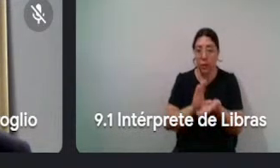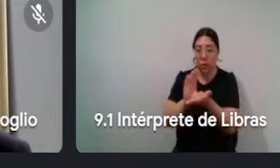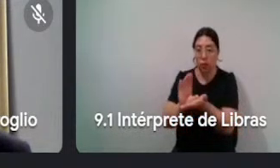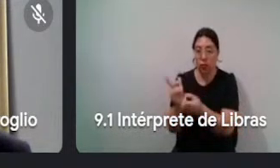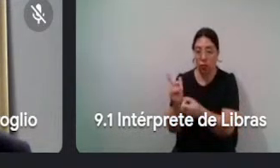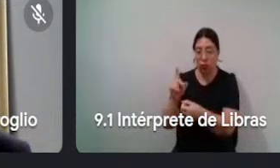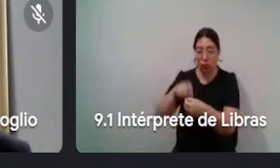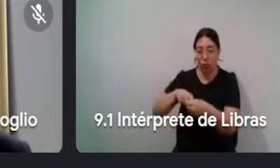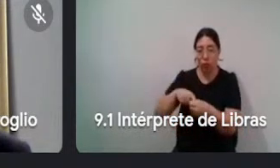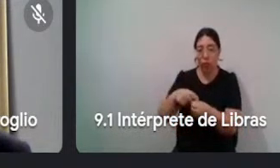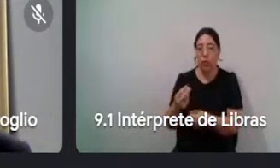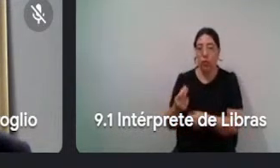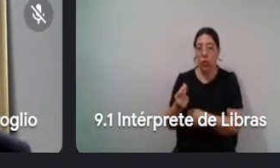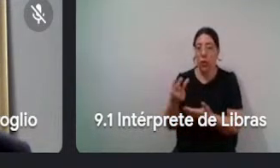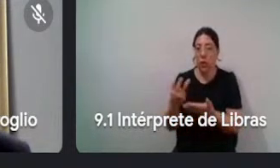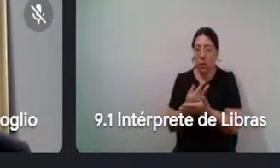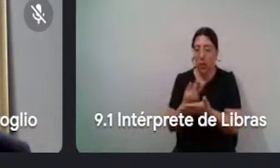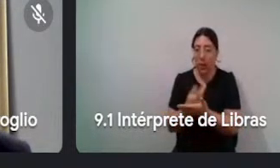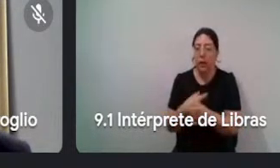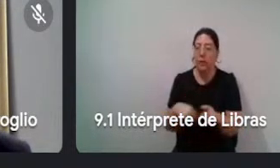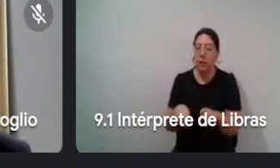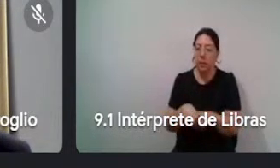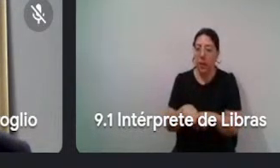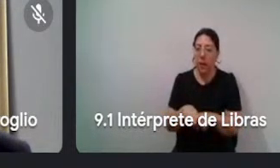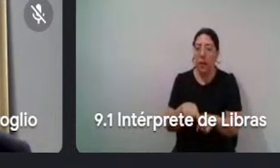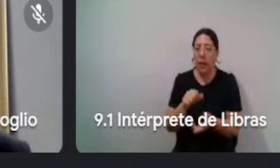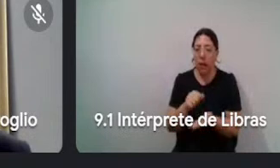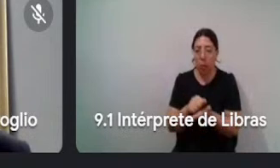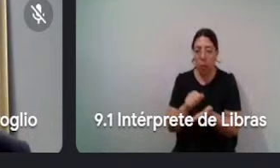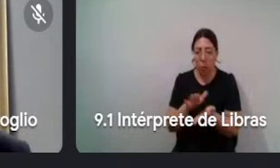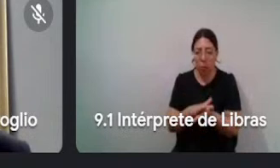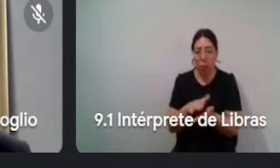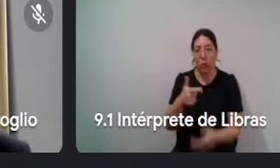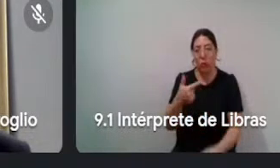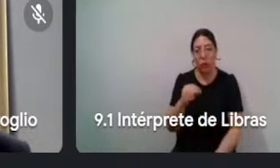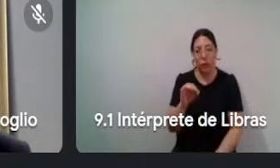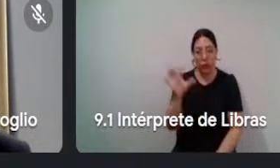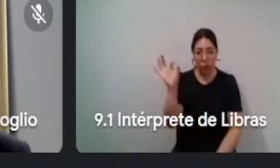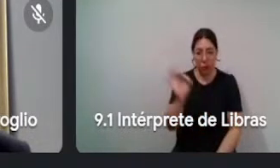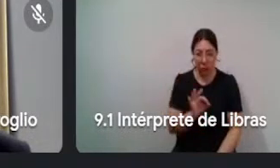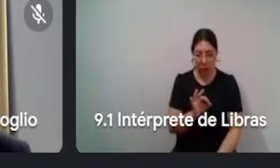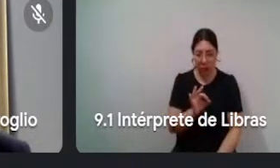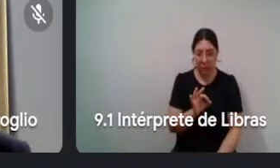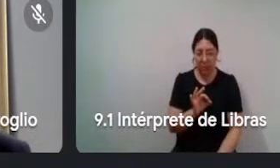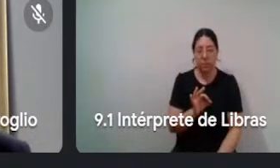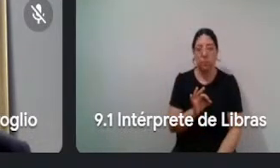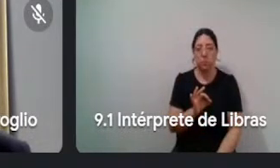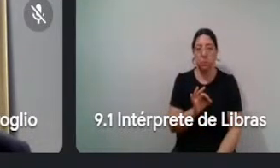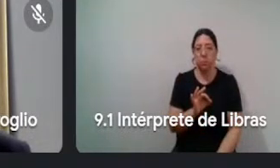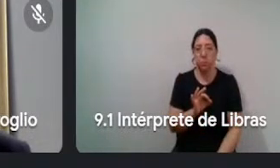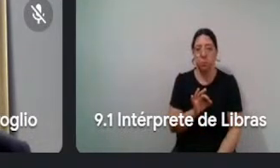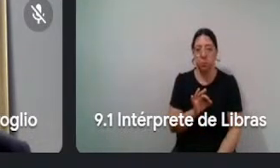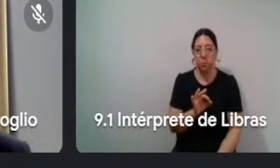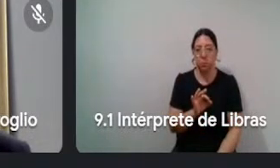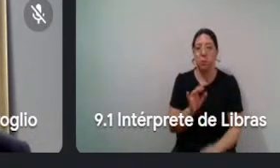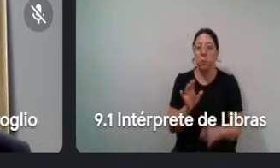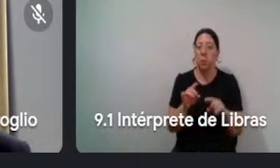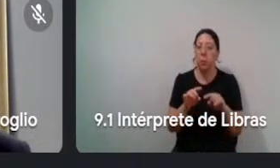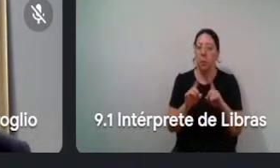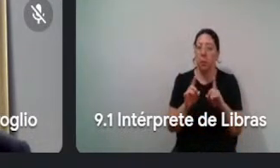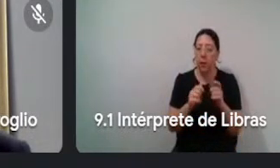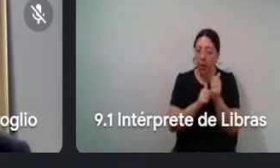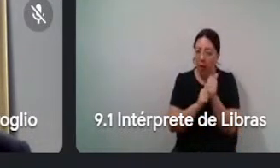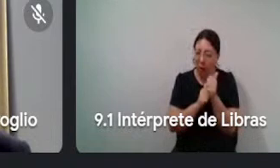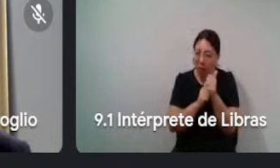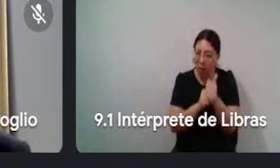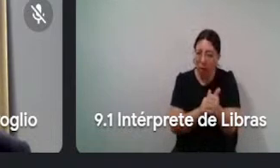de até 20%. Diante do exposto, acompanho o parecer técnico do órgão